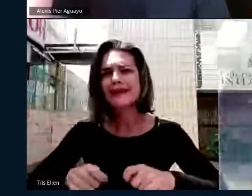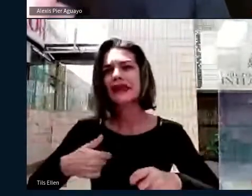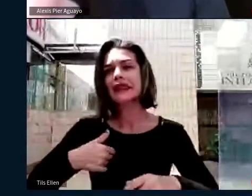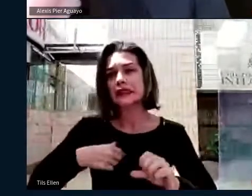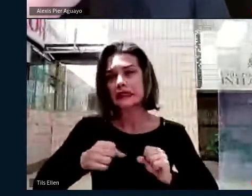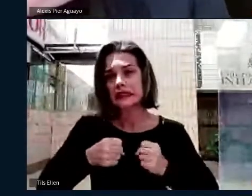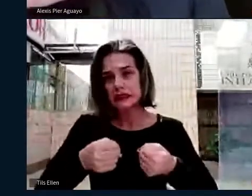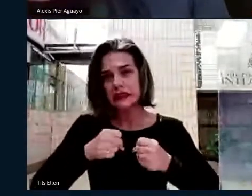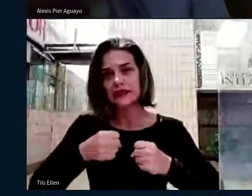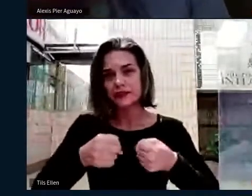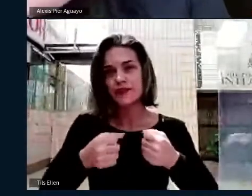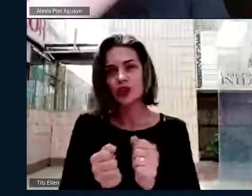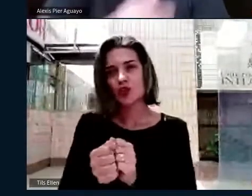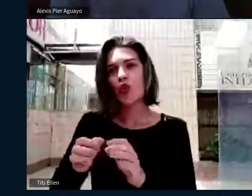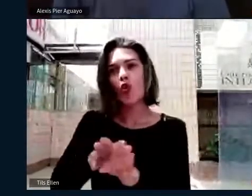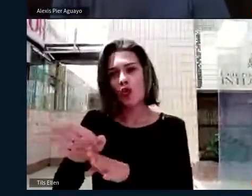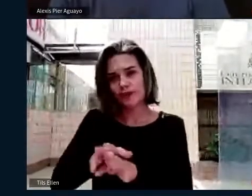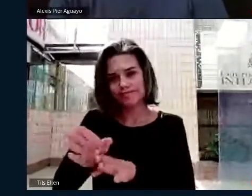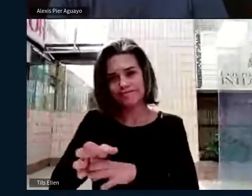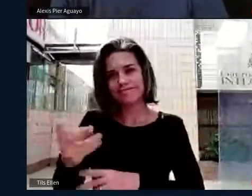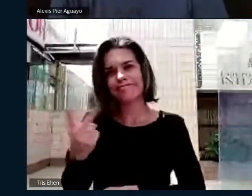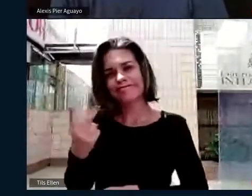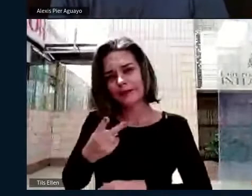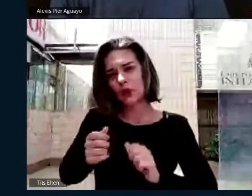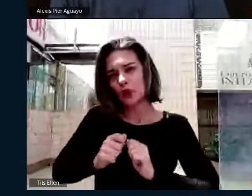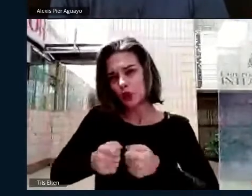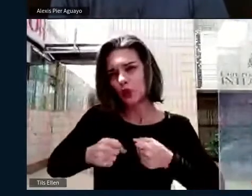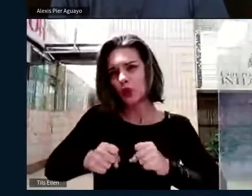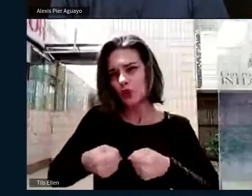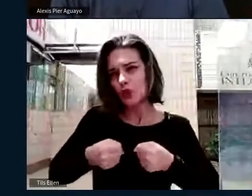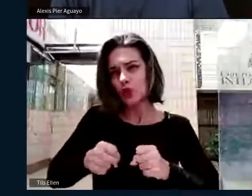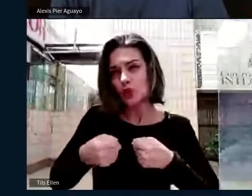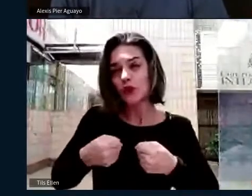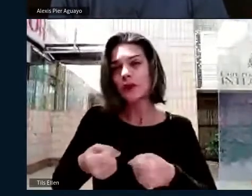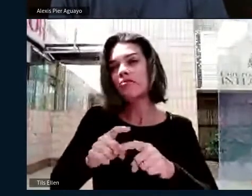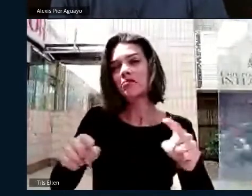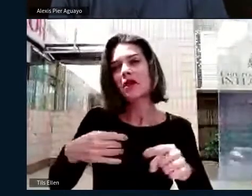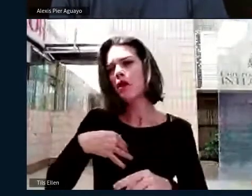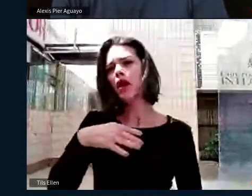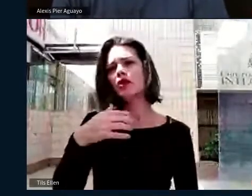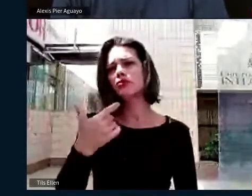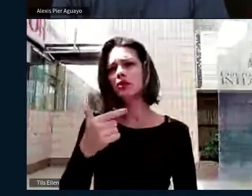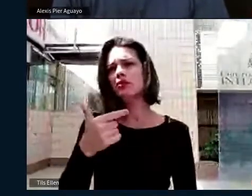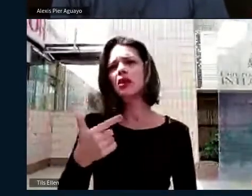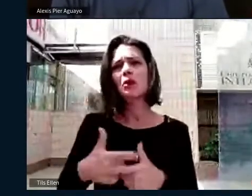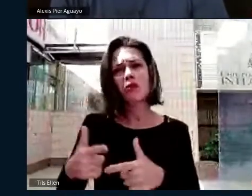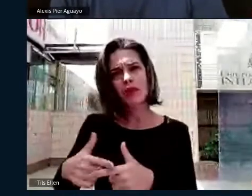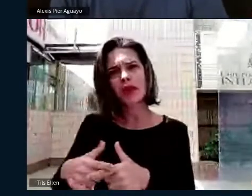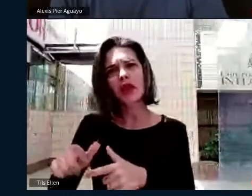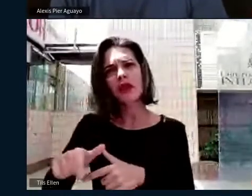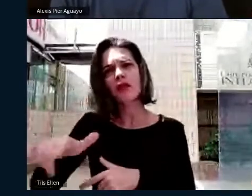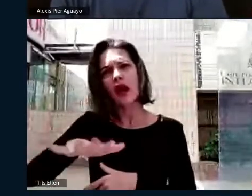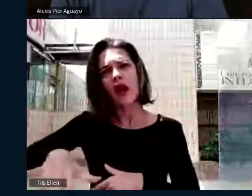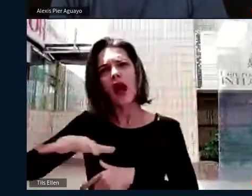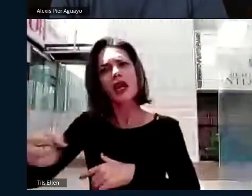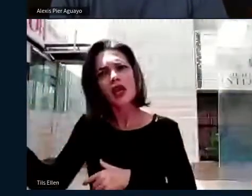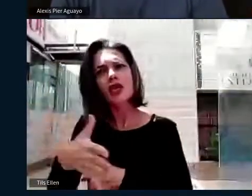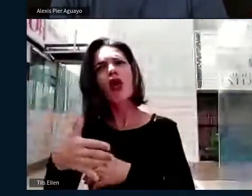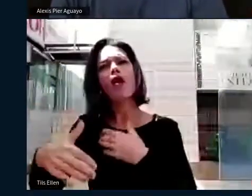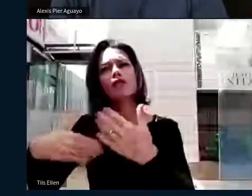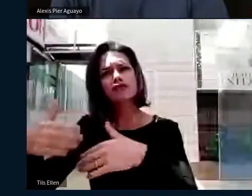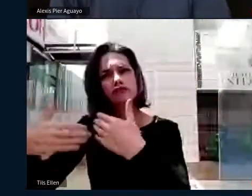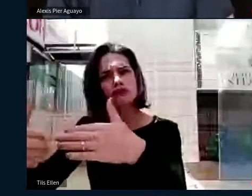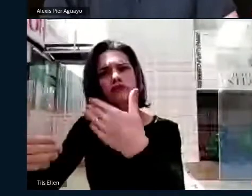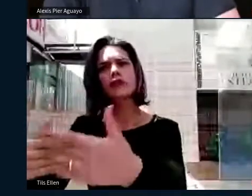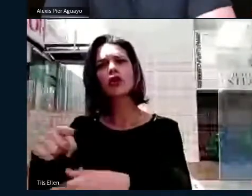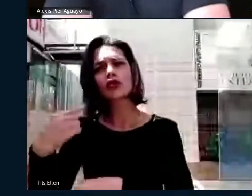época também, junto com a minha orientadora, e eu acredito que não tem problema, não. Acho que é isso mesmo. A gente está olhando para a nossa própria prática.